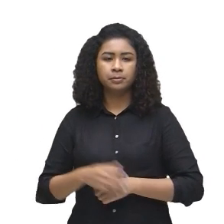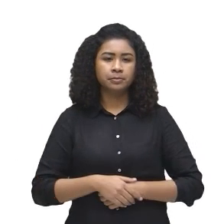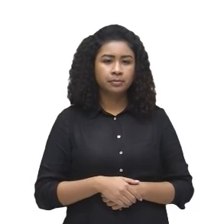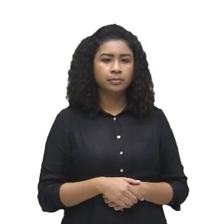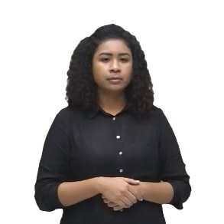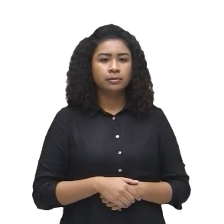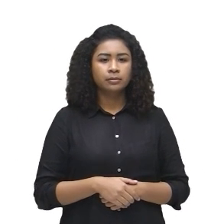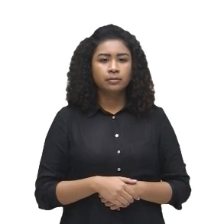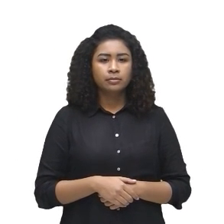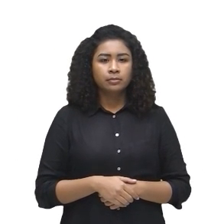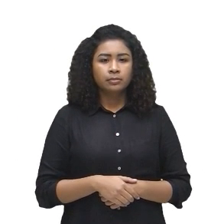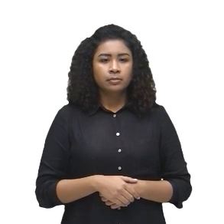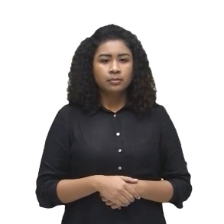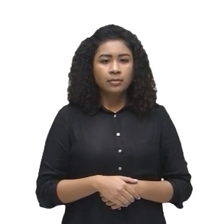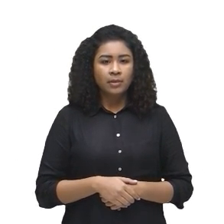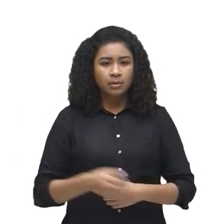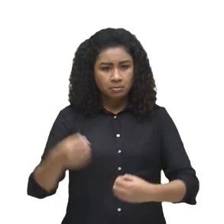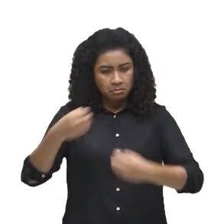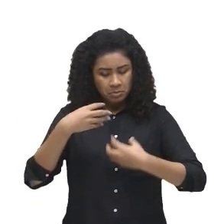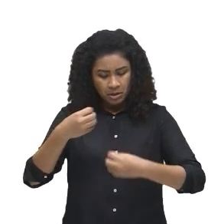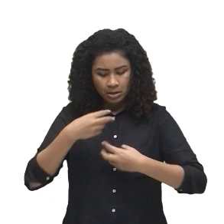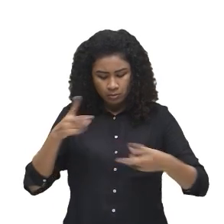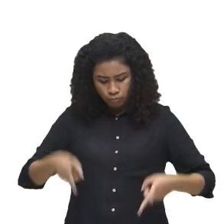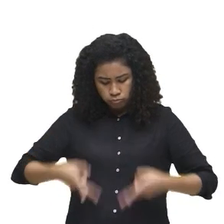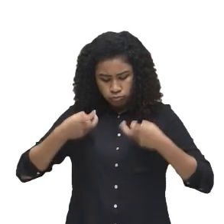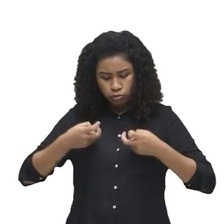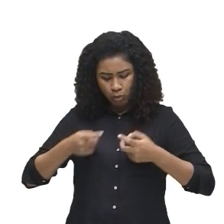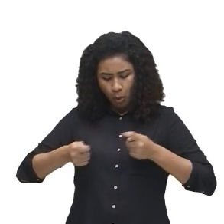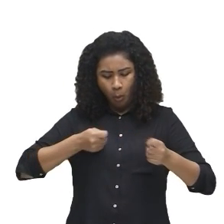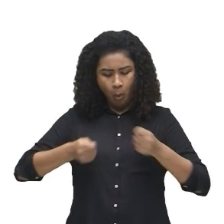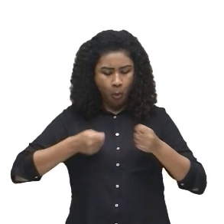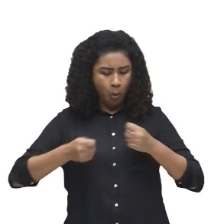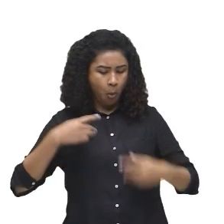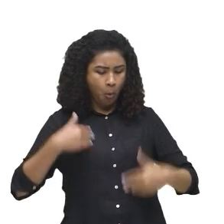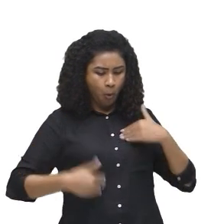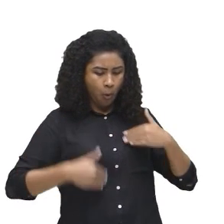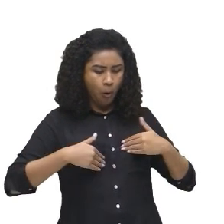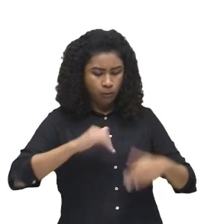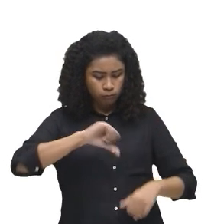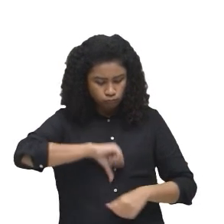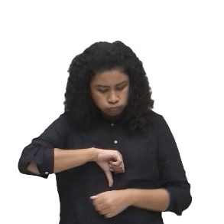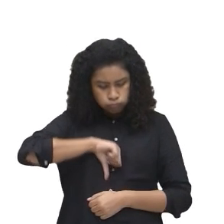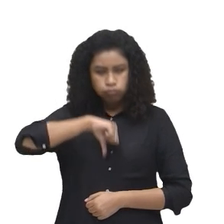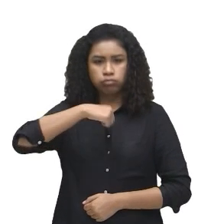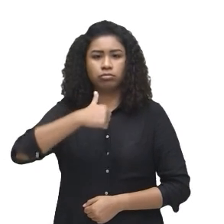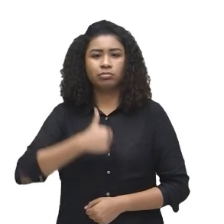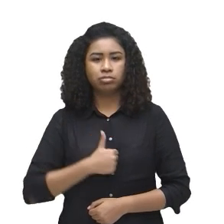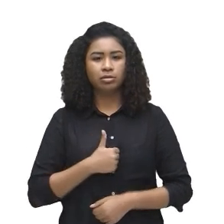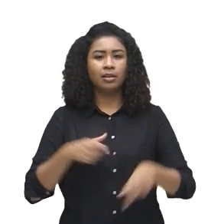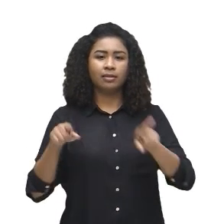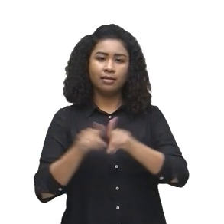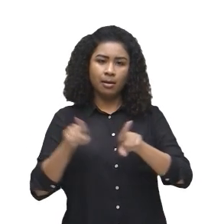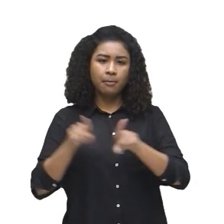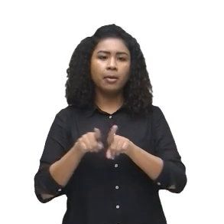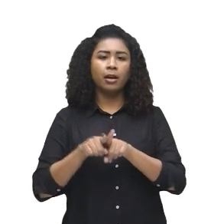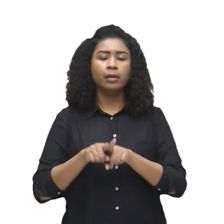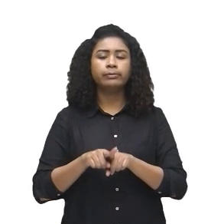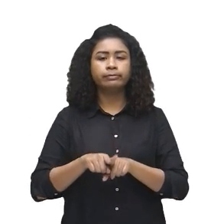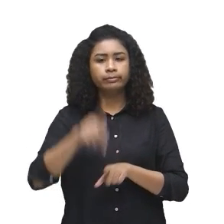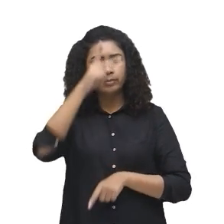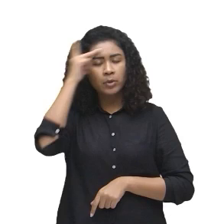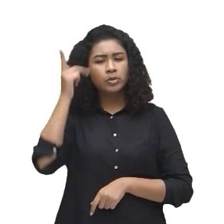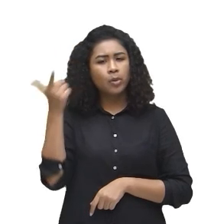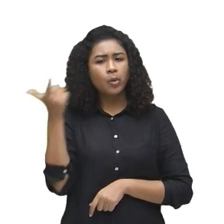mais autocontrole e desenvolve a autoestima, já que a pessoa adquire um poder, o de saber se defender e